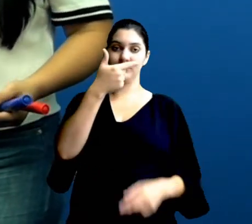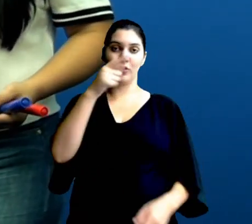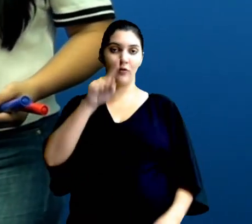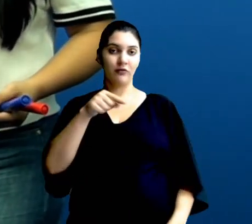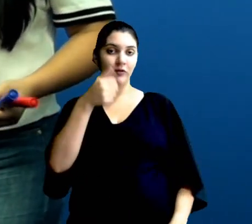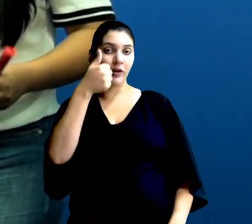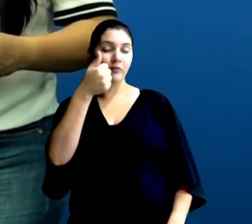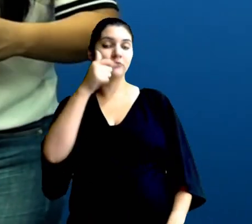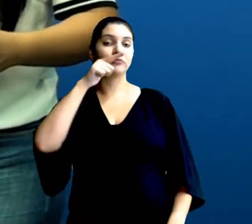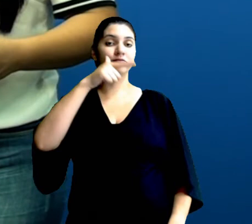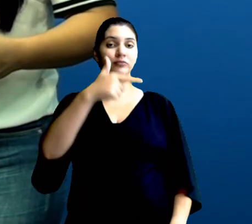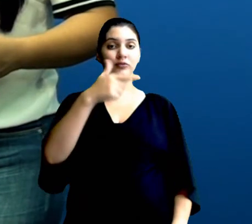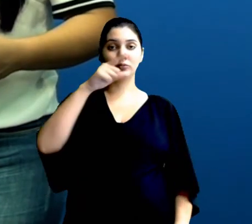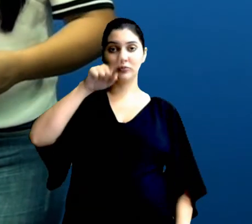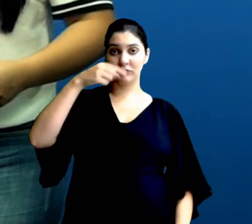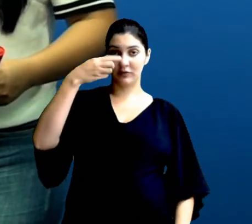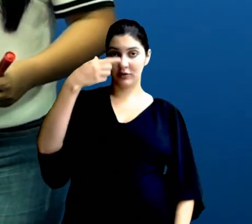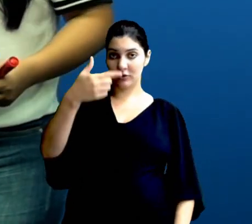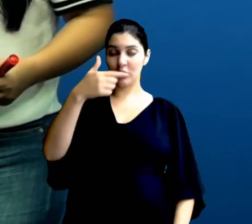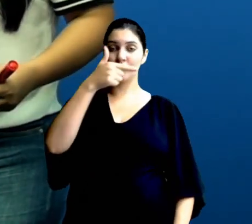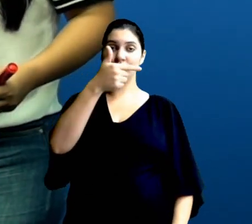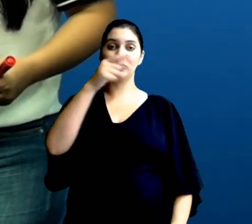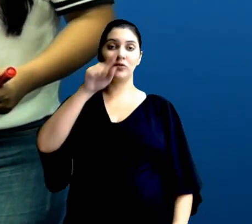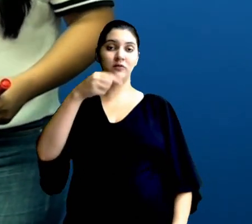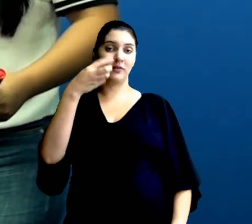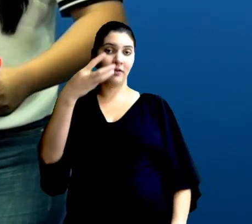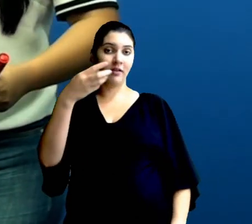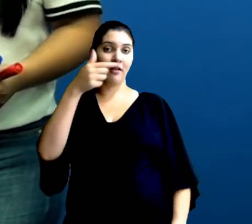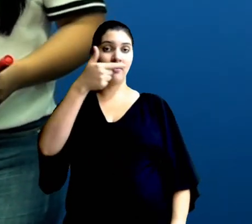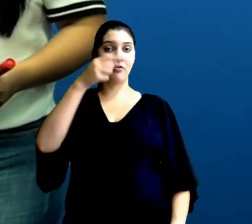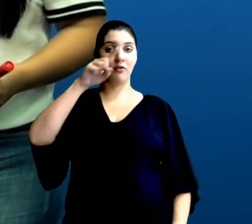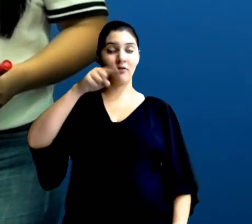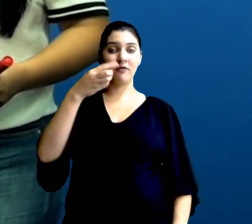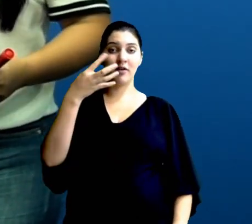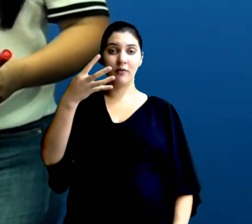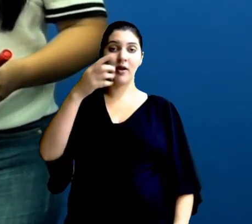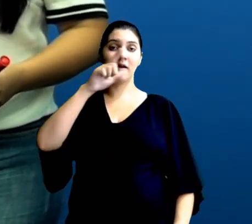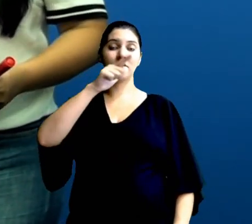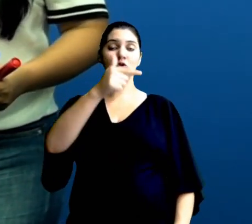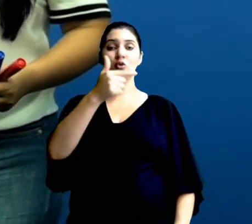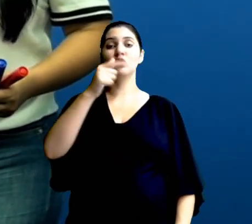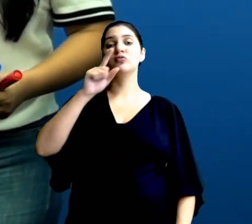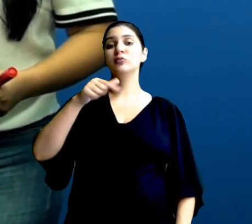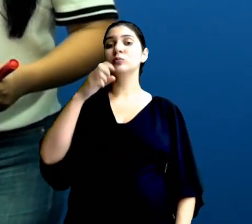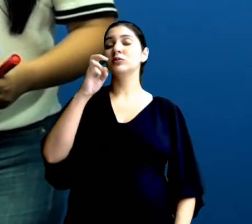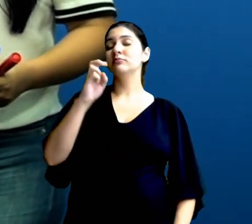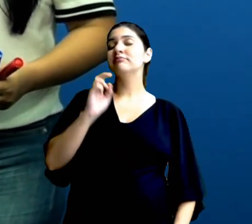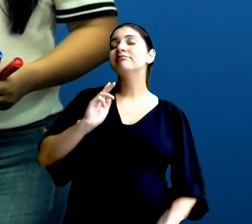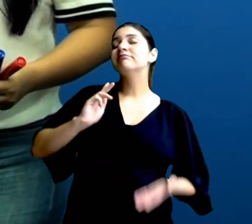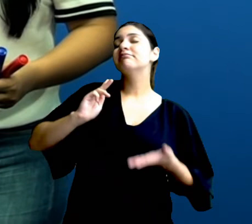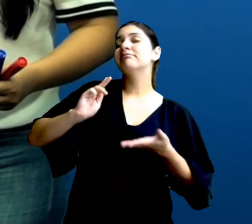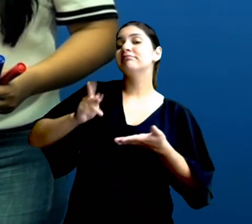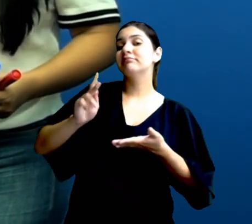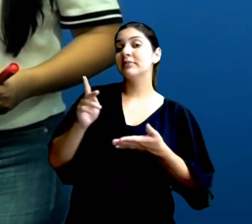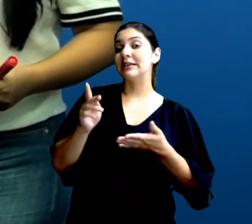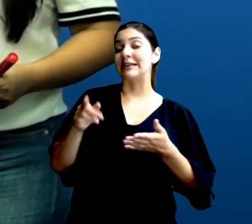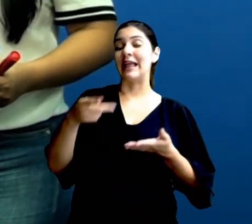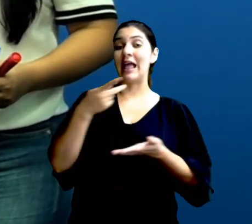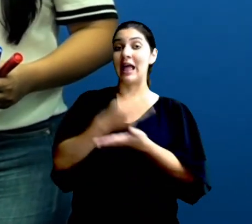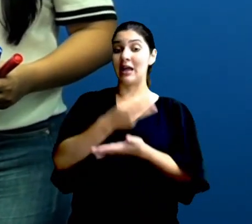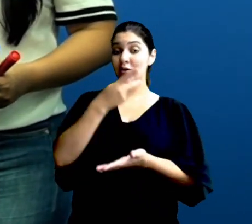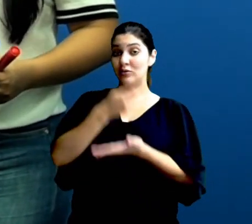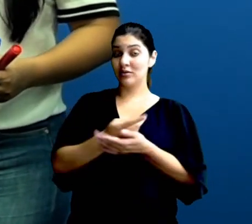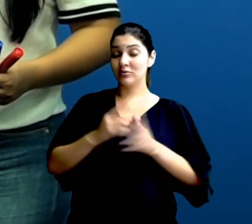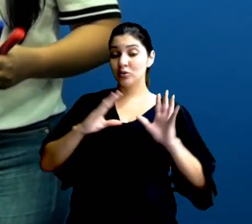2,2, 2,3, 2,4, 2,5 e assim por diante, tá certo? Isso acontece com todos